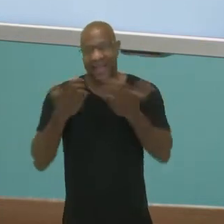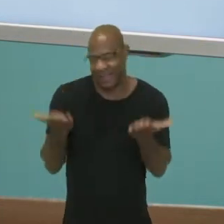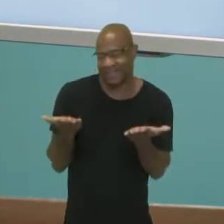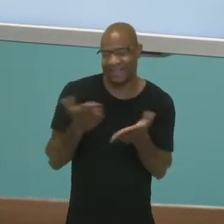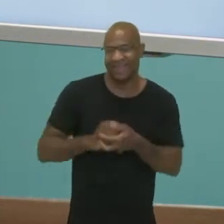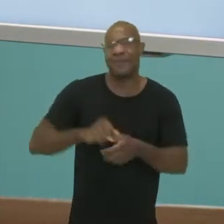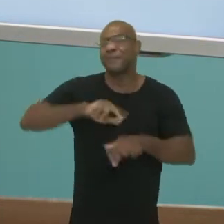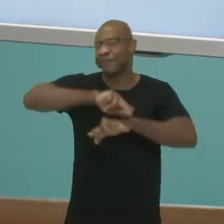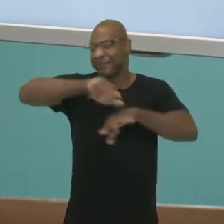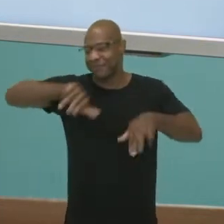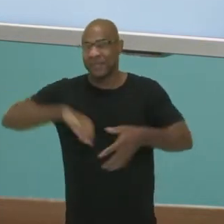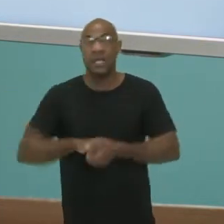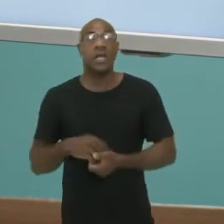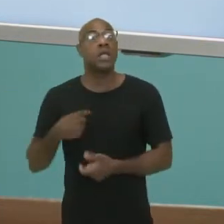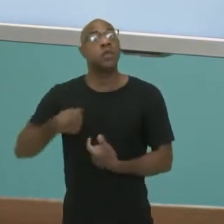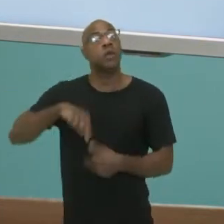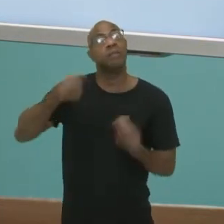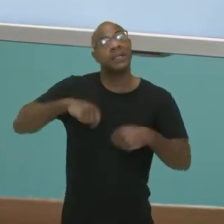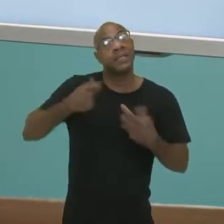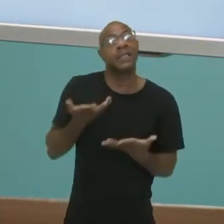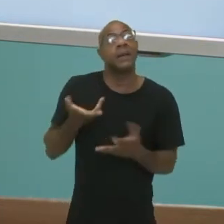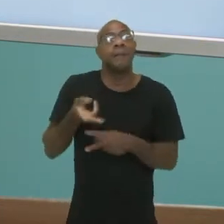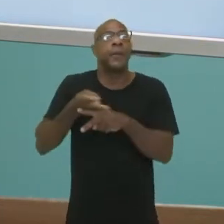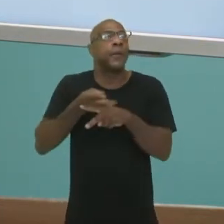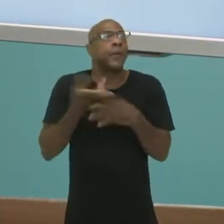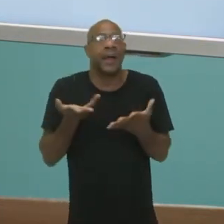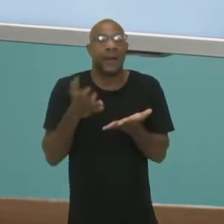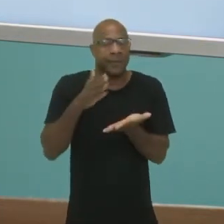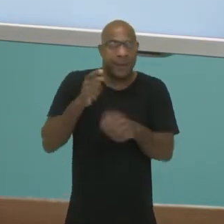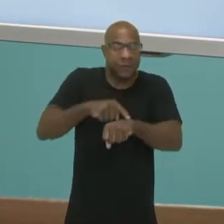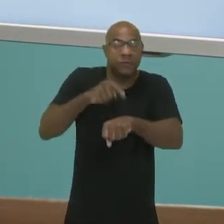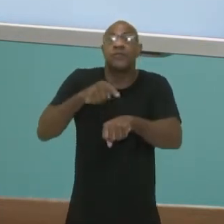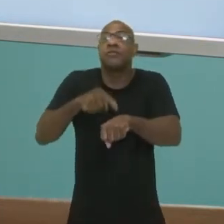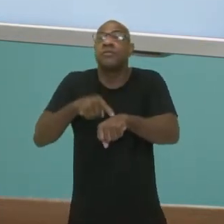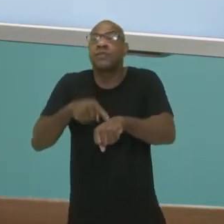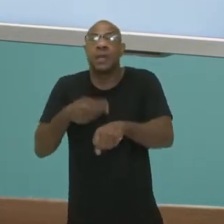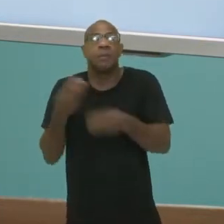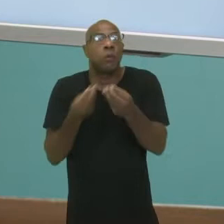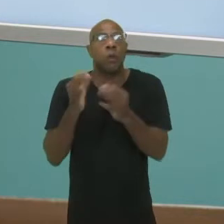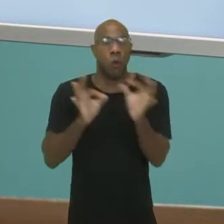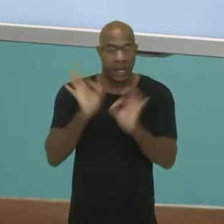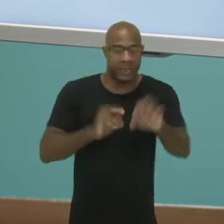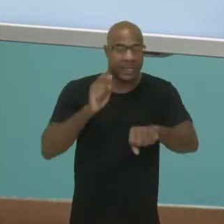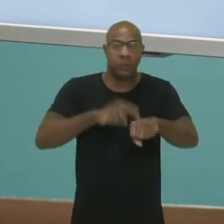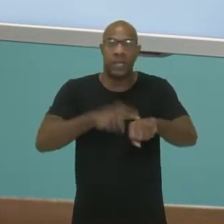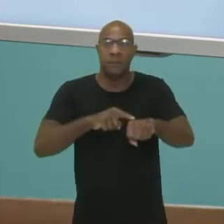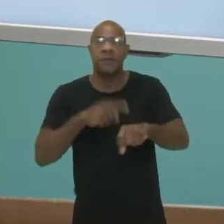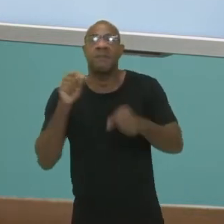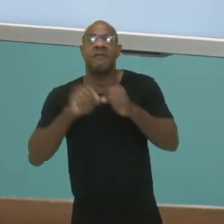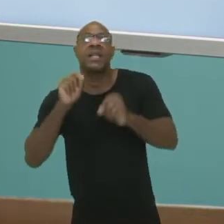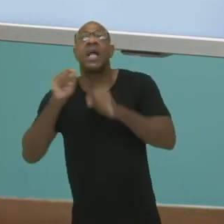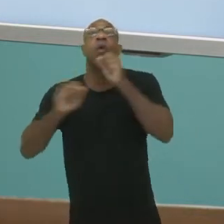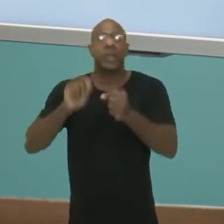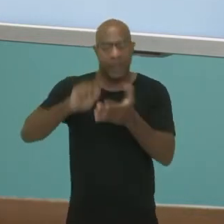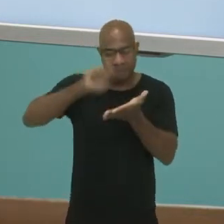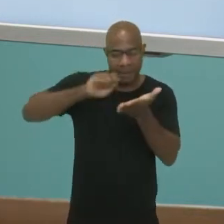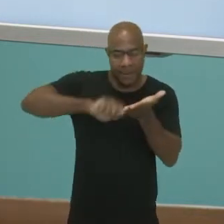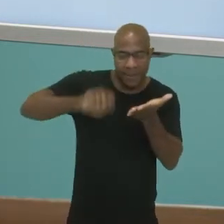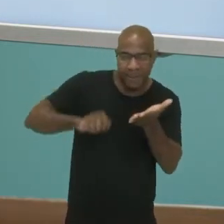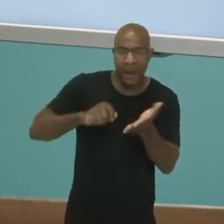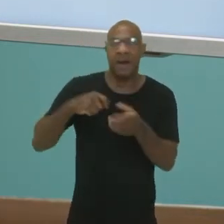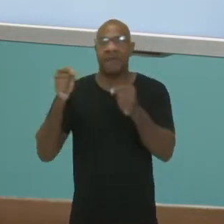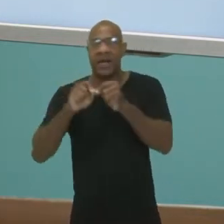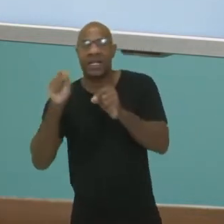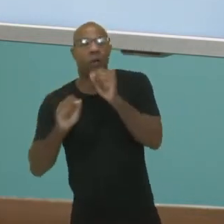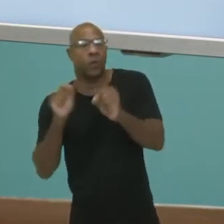E a gente sempre busca uma maneira satisfatória de dividir esse tempo com aquilo que queremos fazer e aquilo que devemos fazer também, que devemos